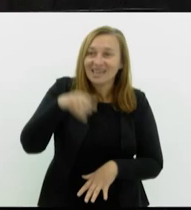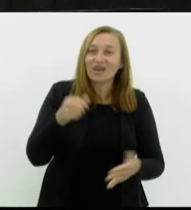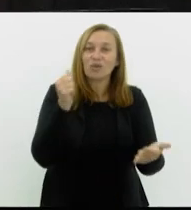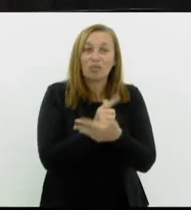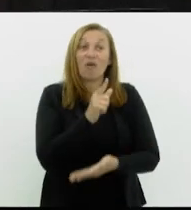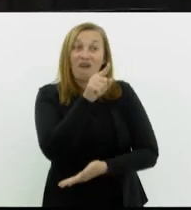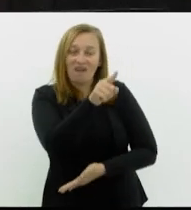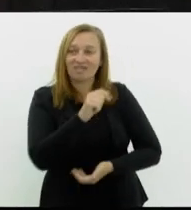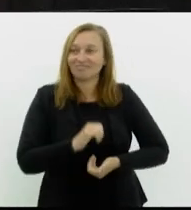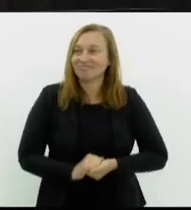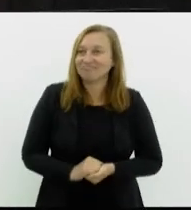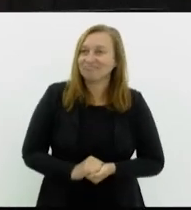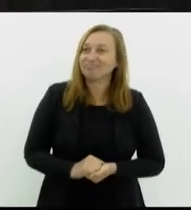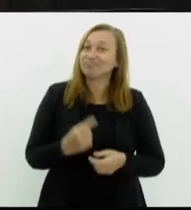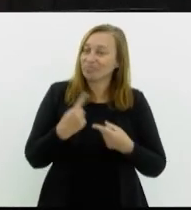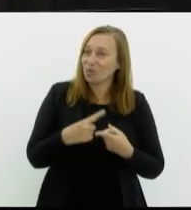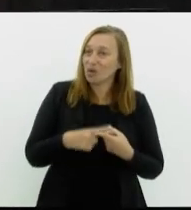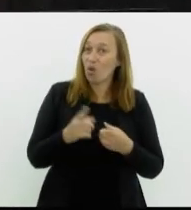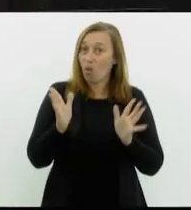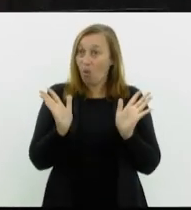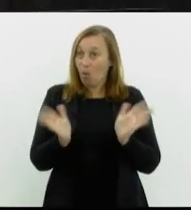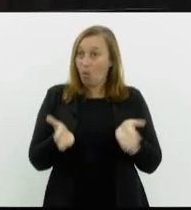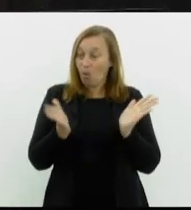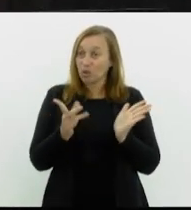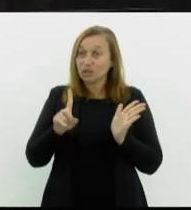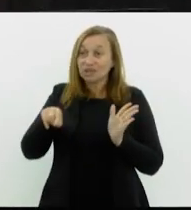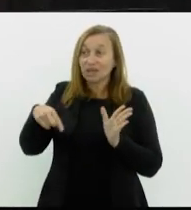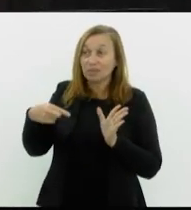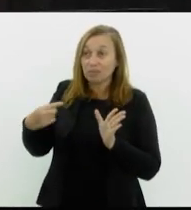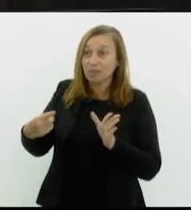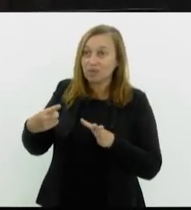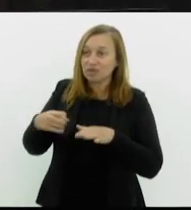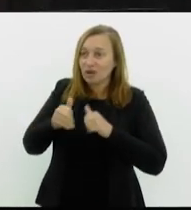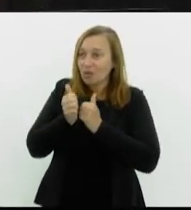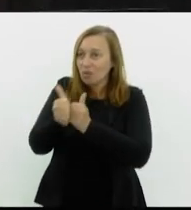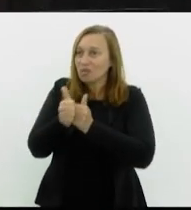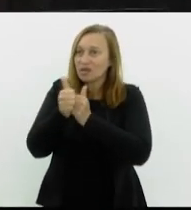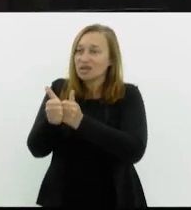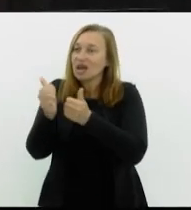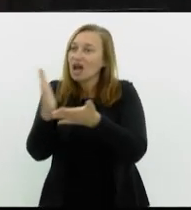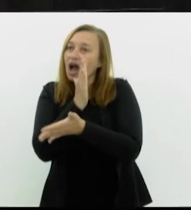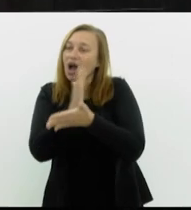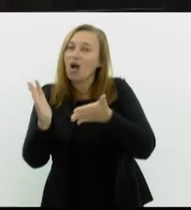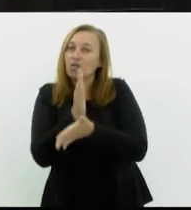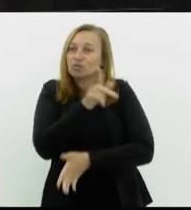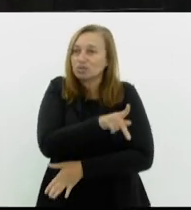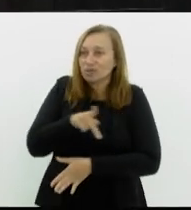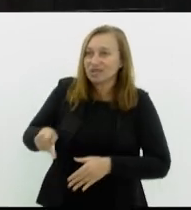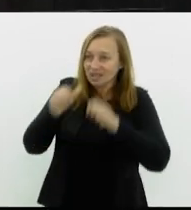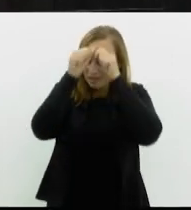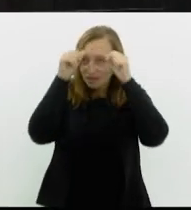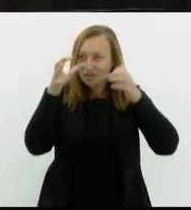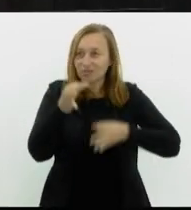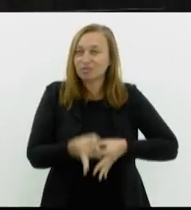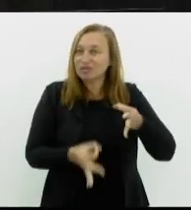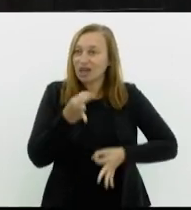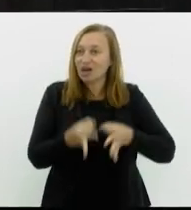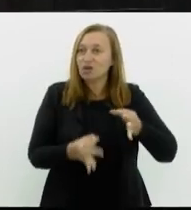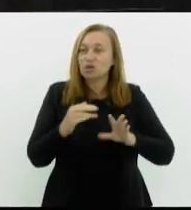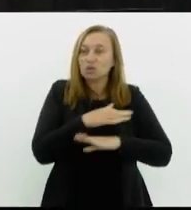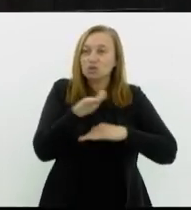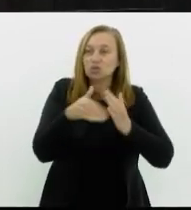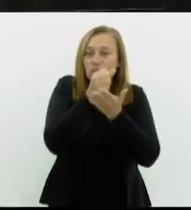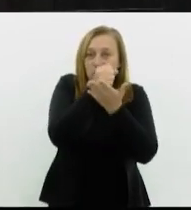ele. Porque hoje, eu, depois de acompanhar alguns presidentes no tribunal, todo o